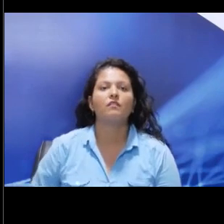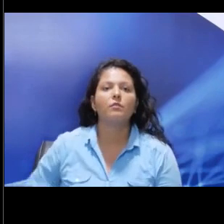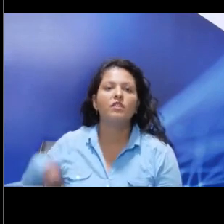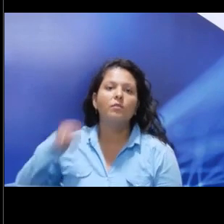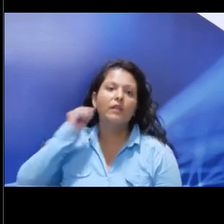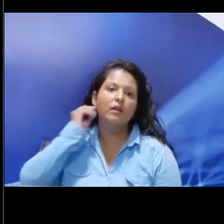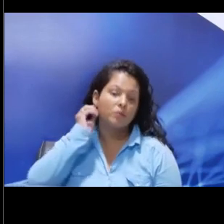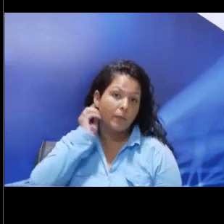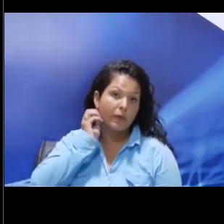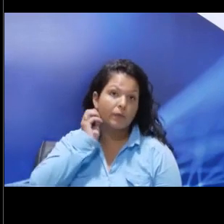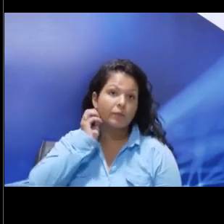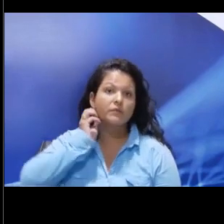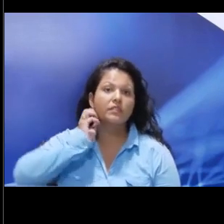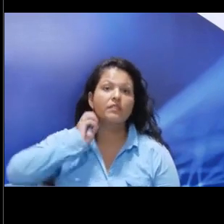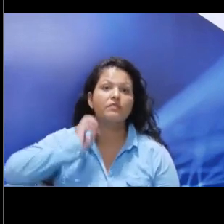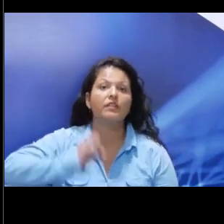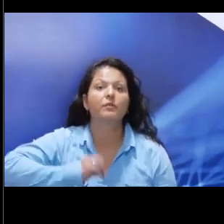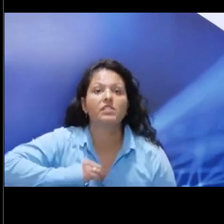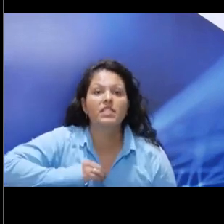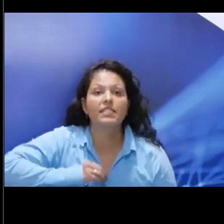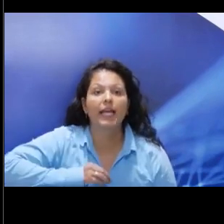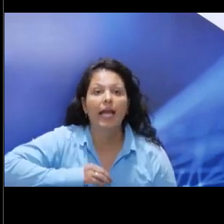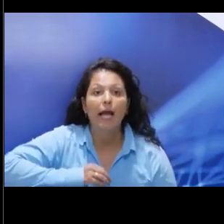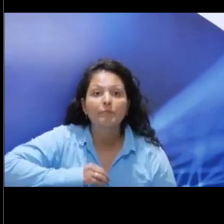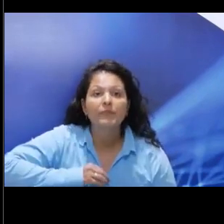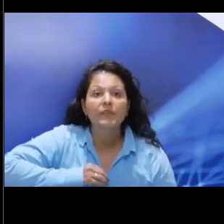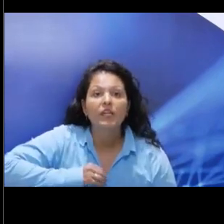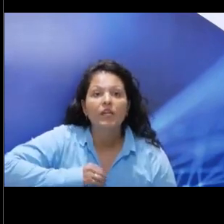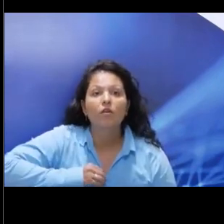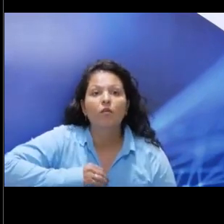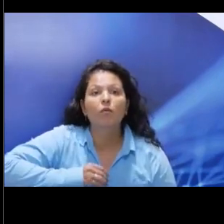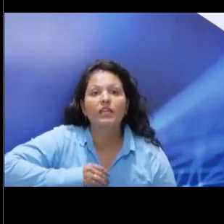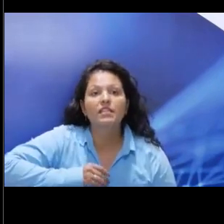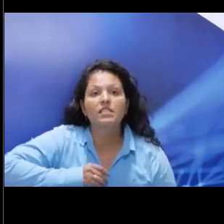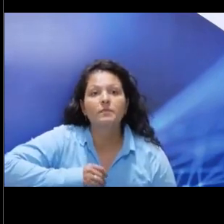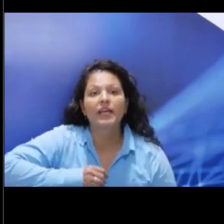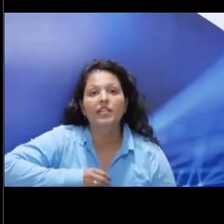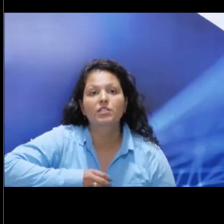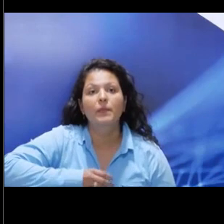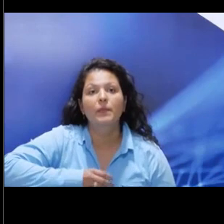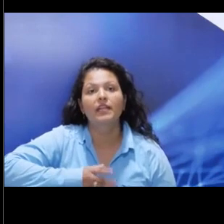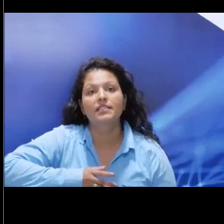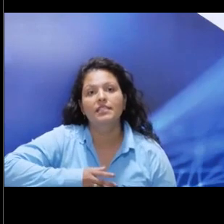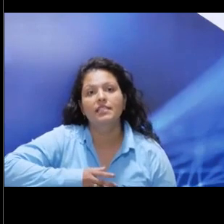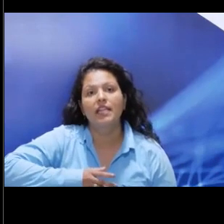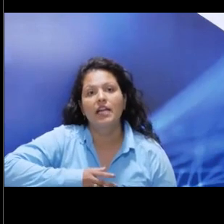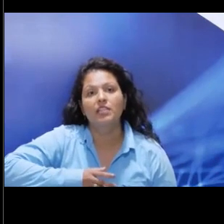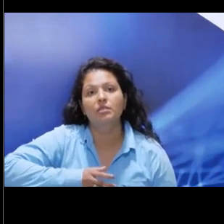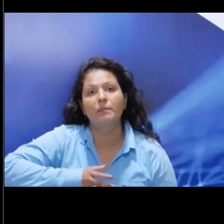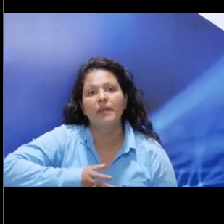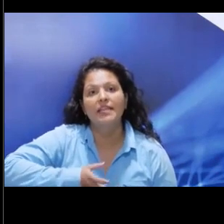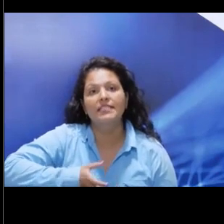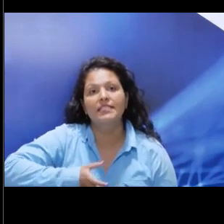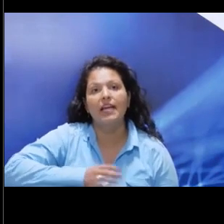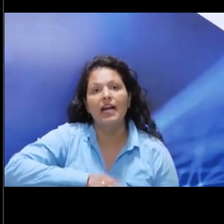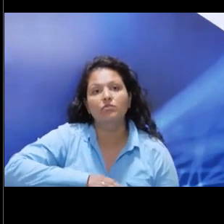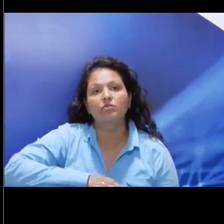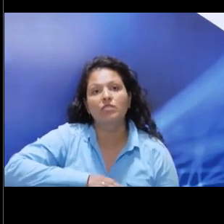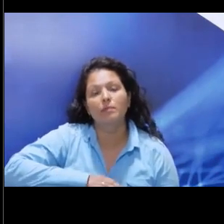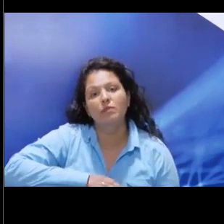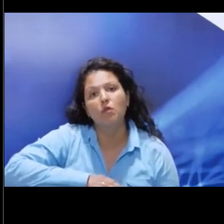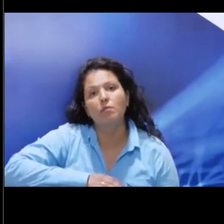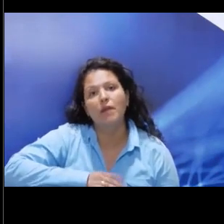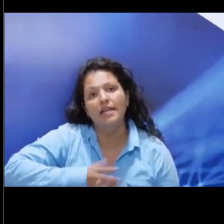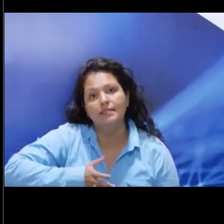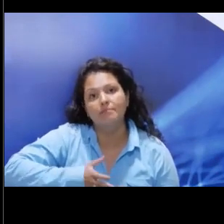Entendi. Vamos, então, para a última pergunta, Rafael, para a gente encerrar. O que se esperar de perdas na silagem de pré-secado